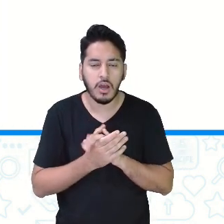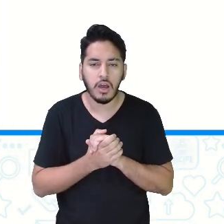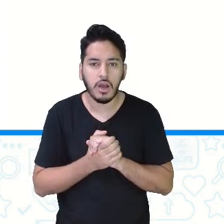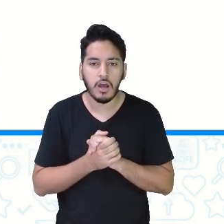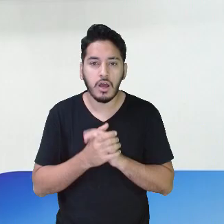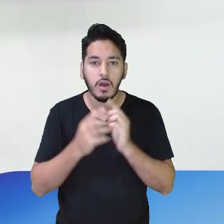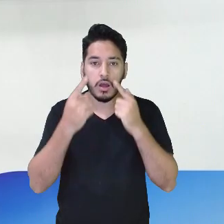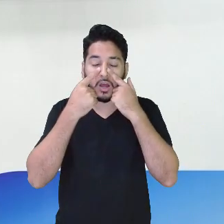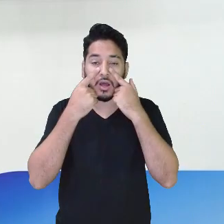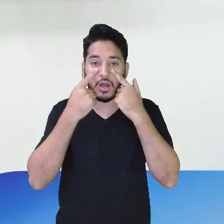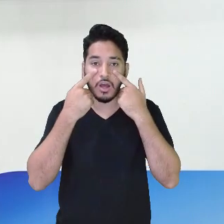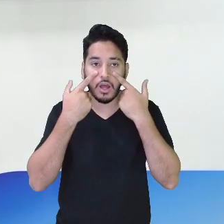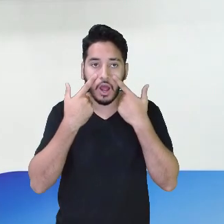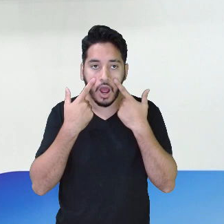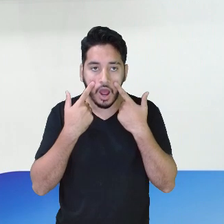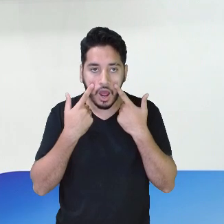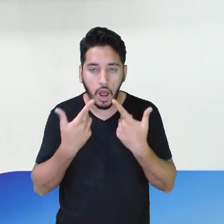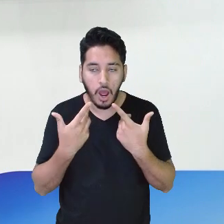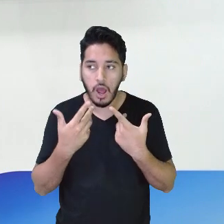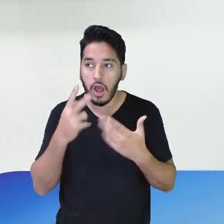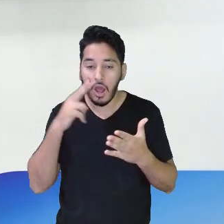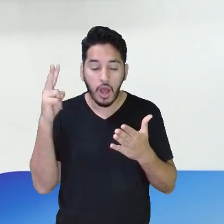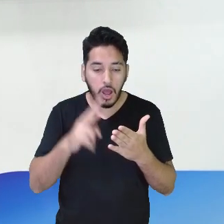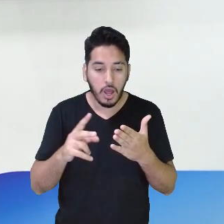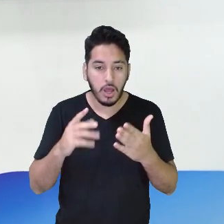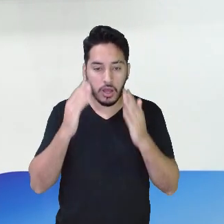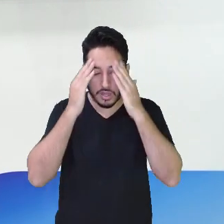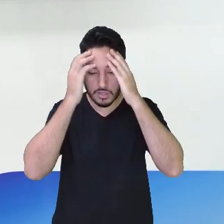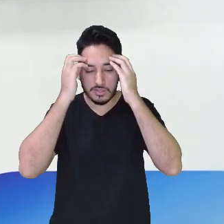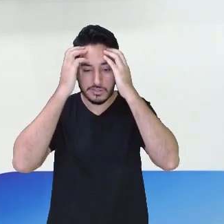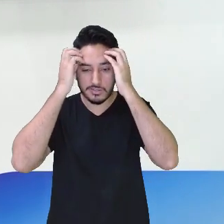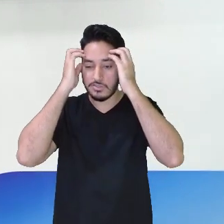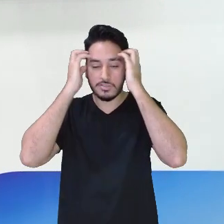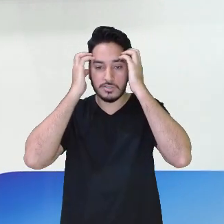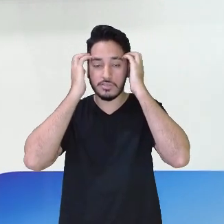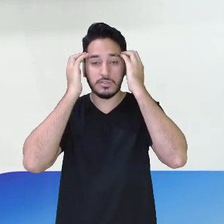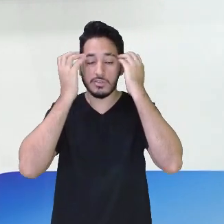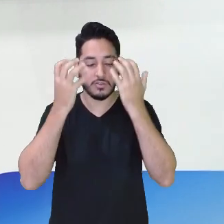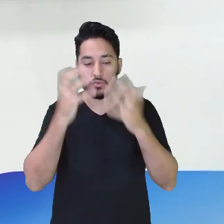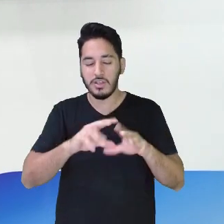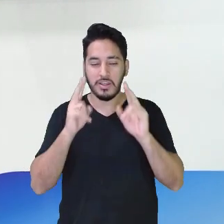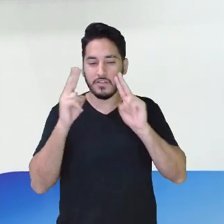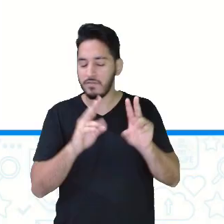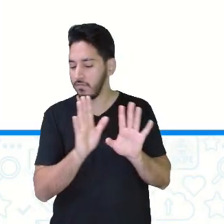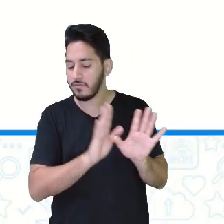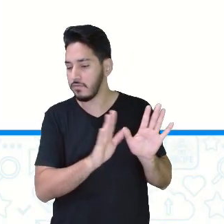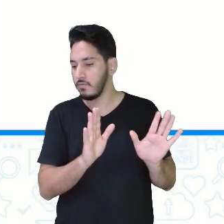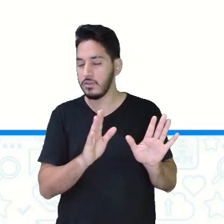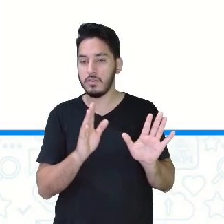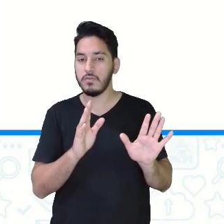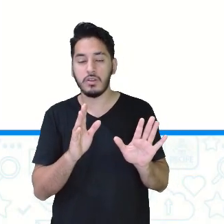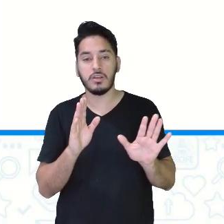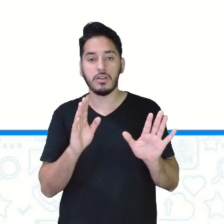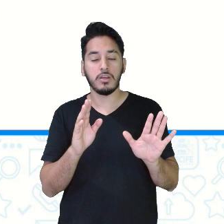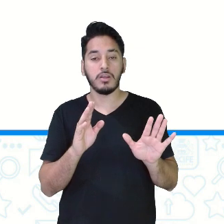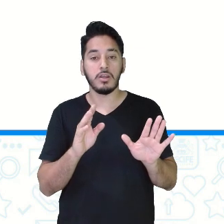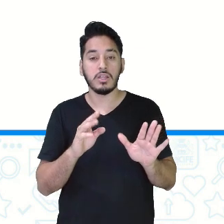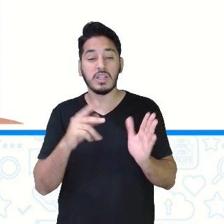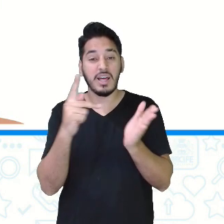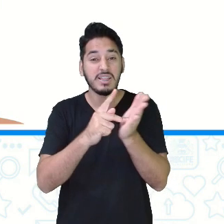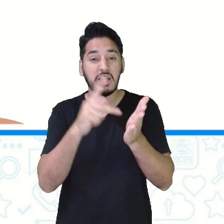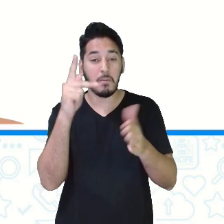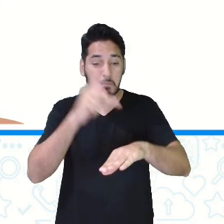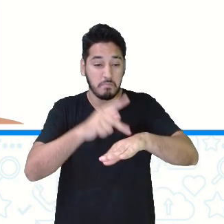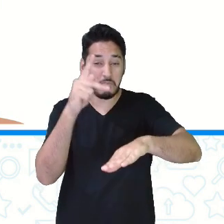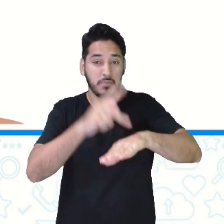O olhar aturdido de Leôncio desviou-se do retrato. Não queria ver mais o rosto amado aprisionado na pedra